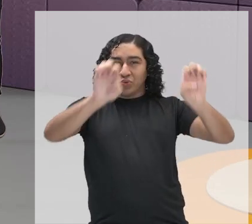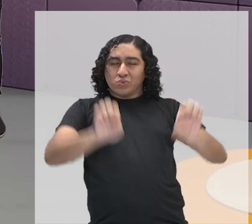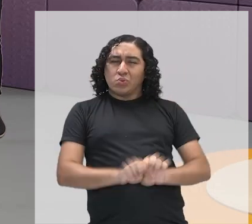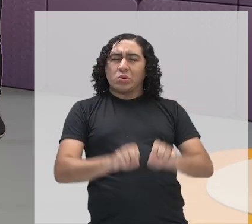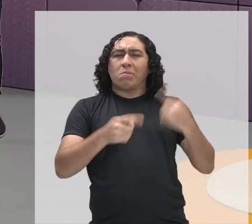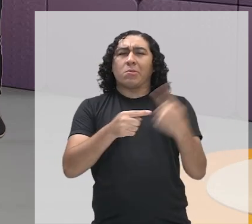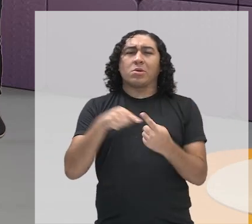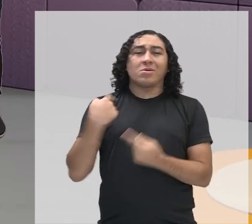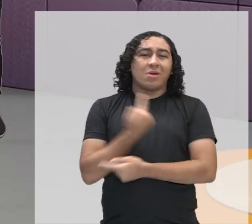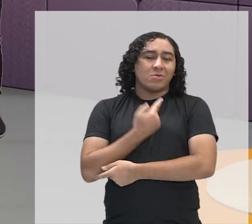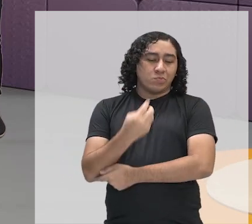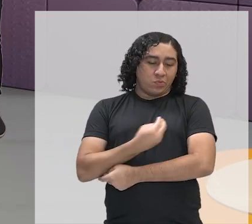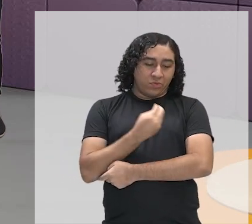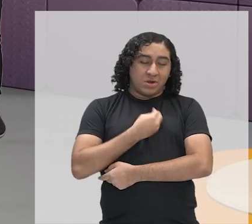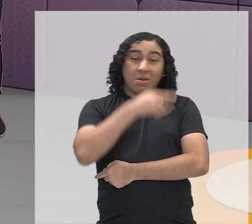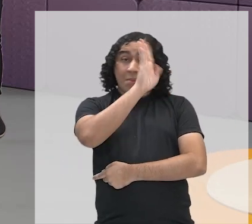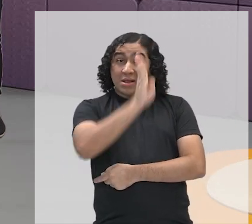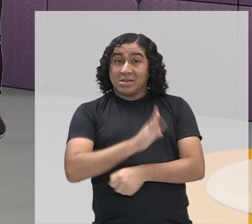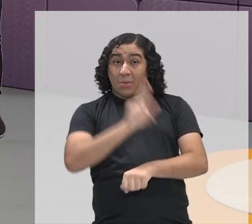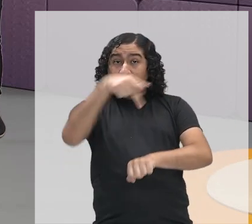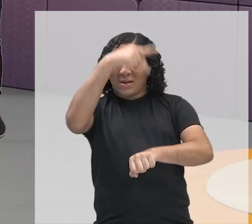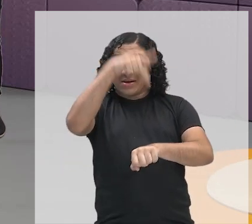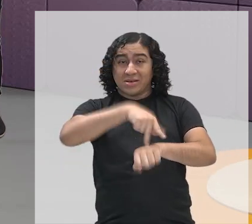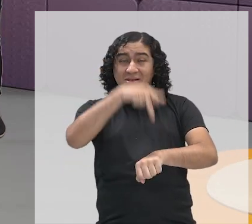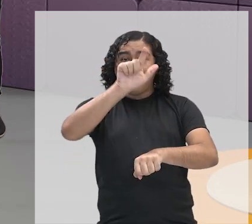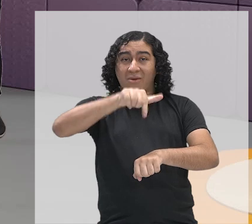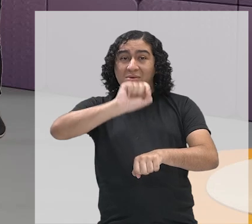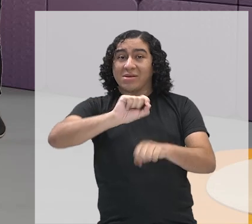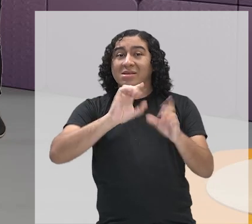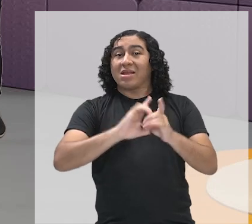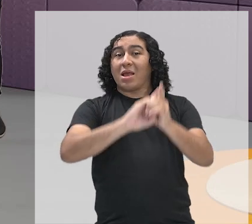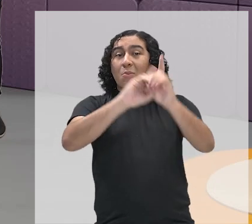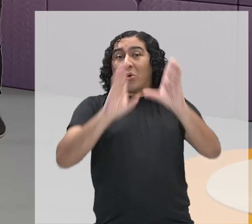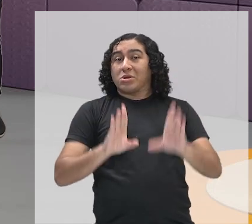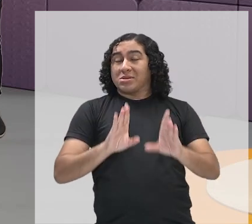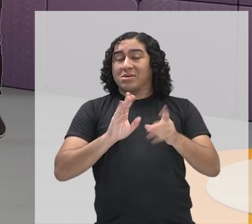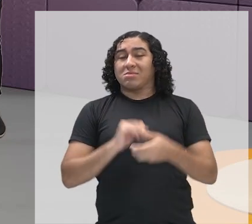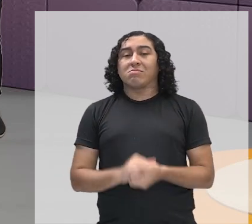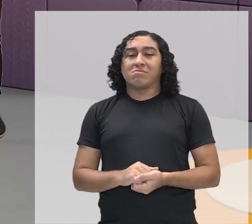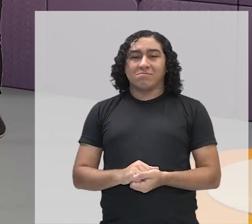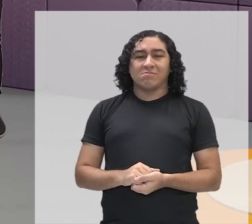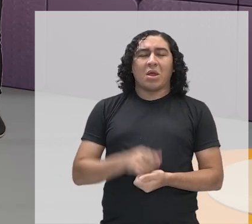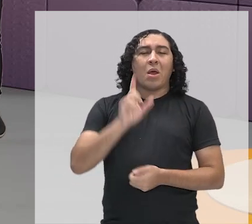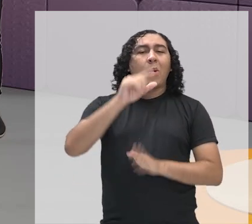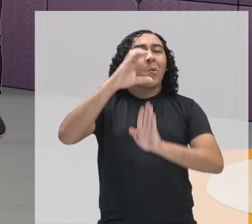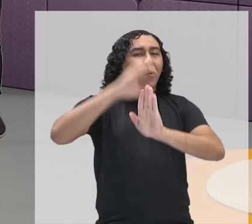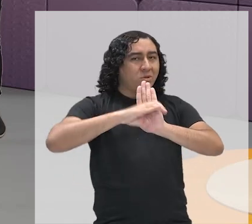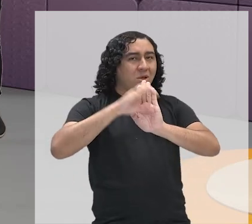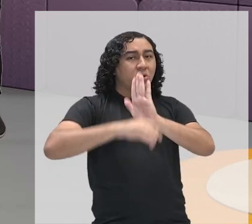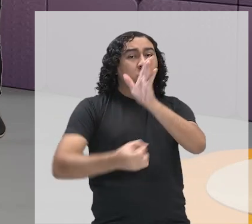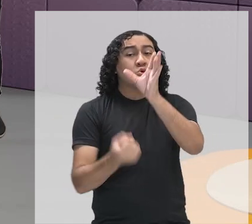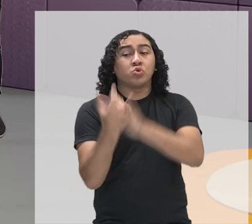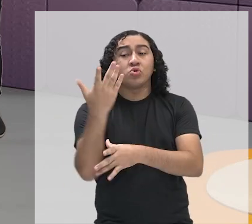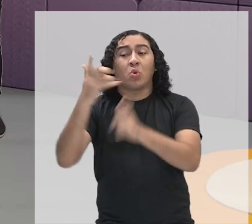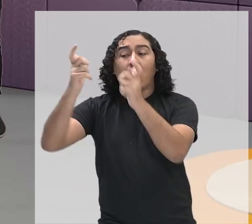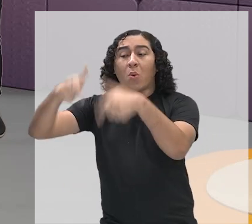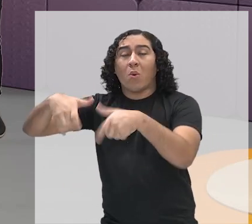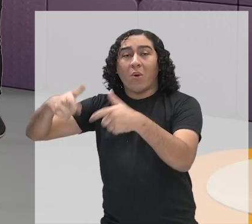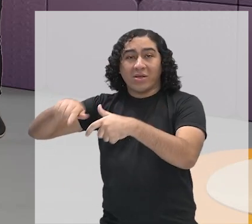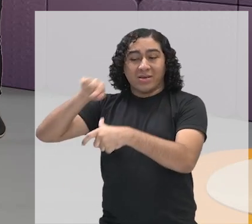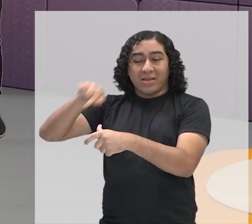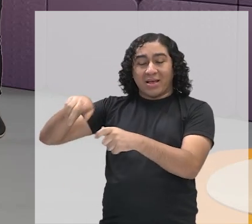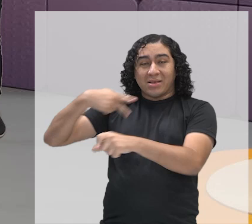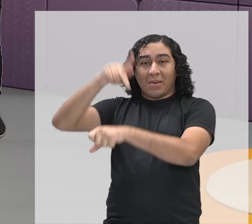gente está no Brasil, nós vivemos numa democracia. Um conceito, então, que foi criado lá nessa